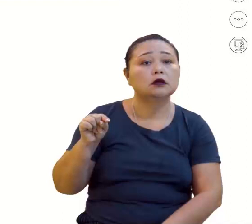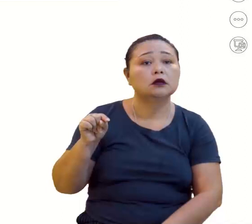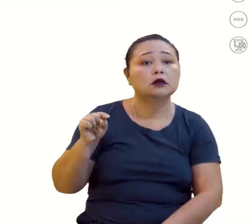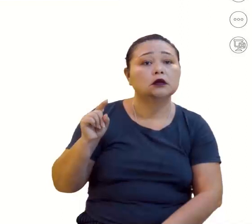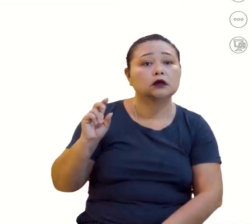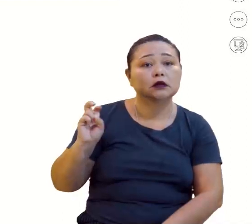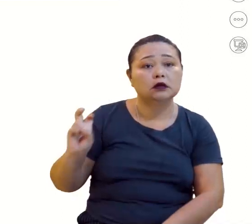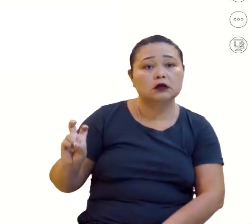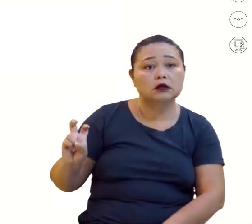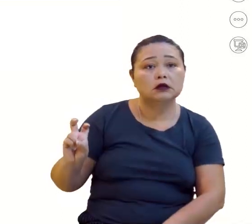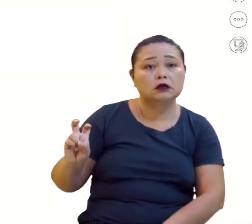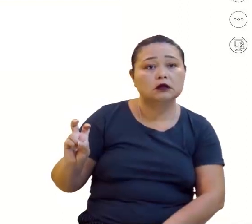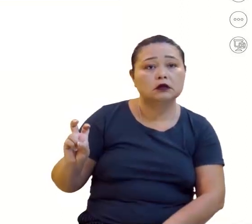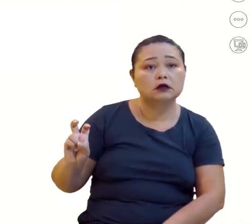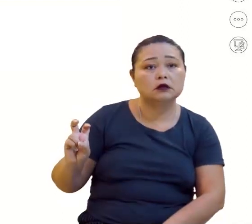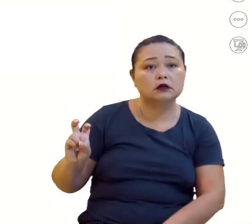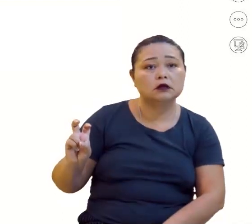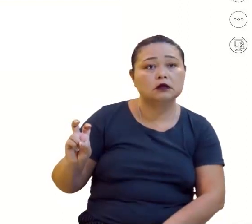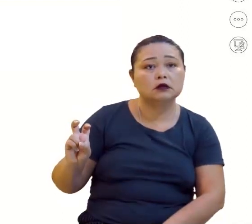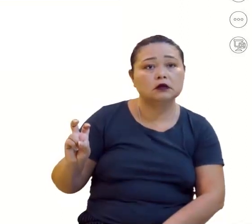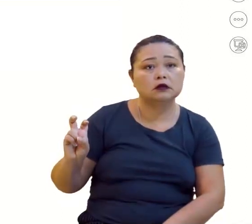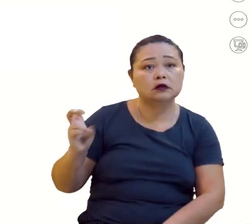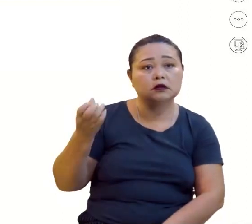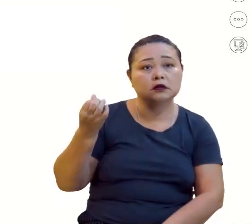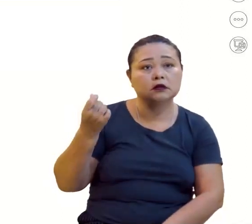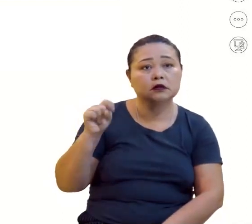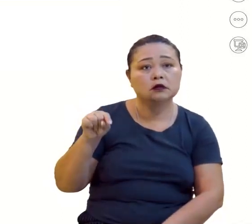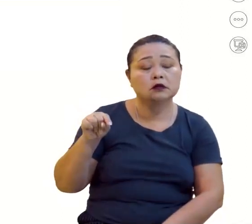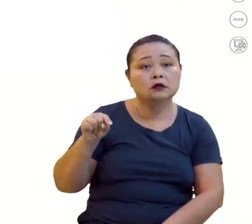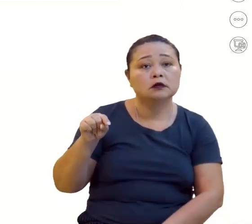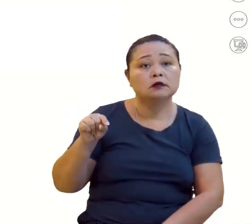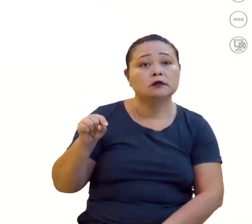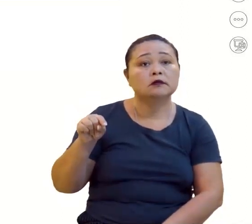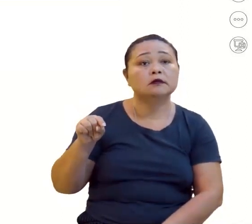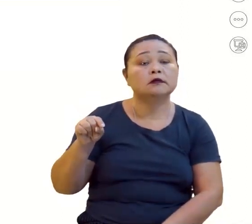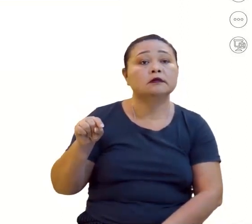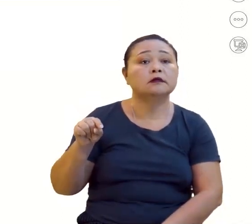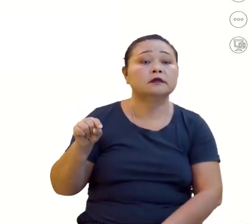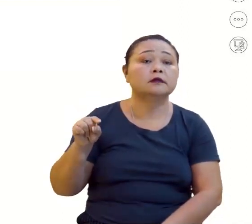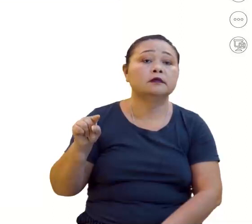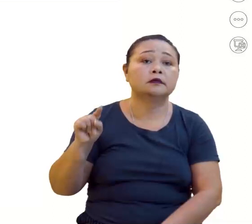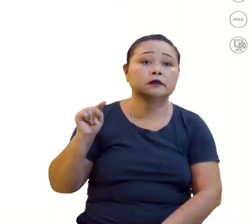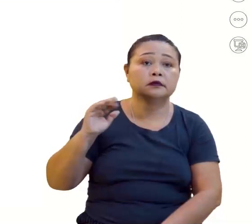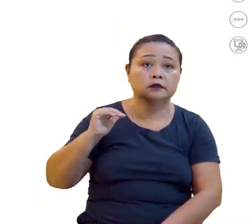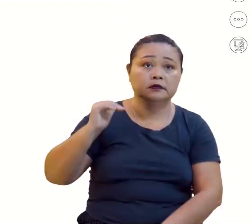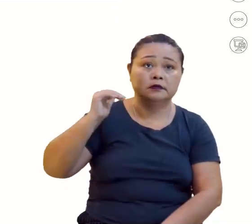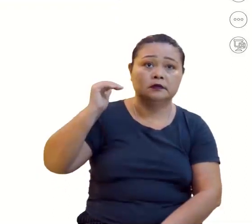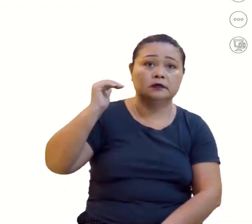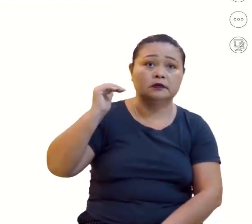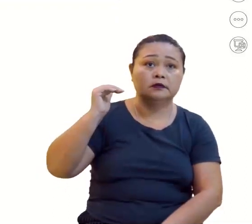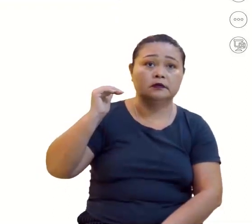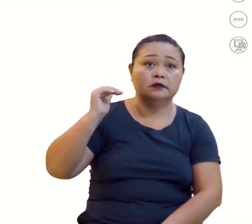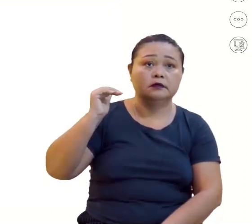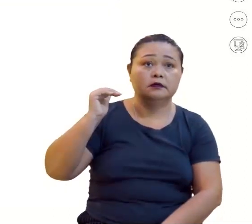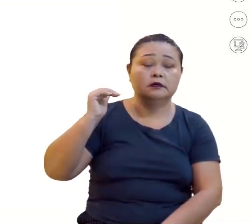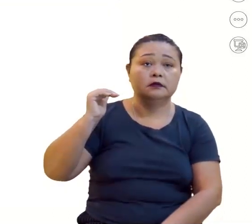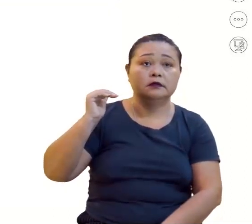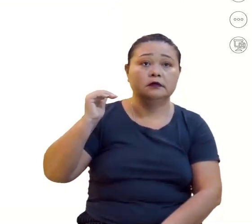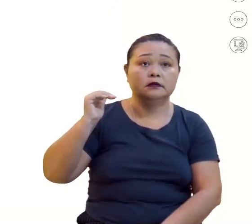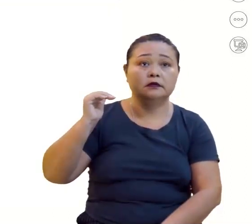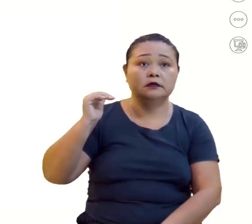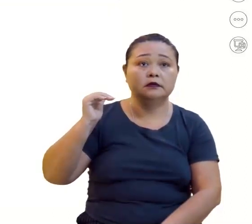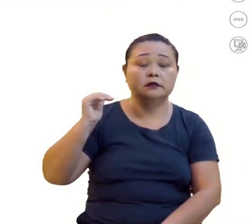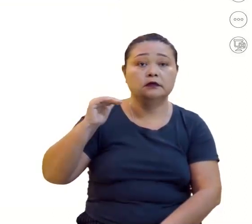né? R$5. R$5, 6 mil, tem que ser lá em cima, né? Aham. R$5. Os dois são desproporcionais. O detalhe vai ser